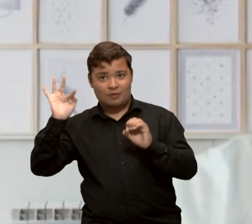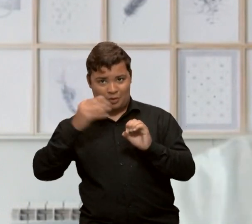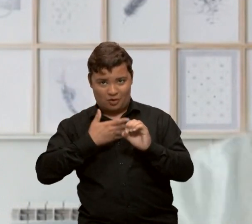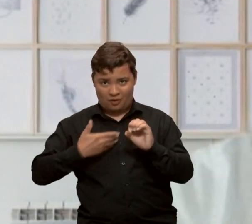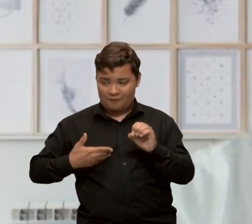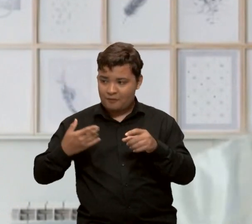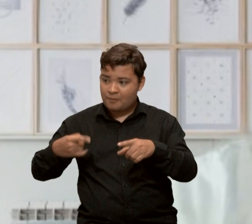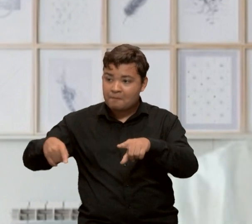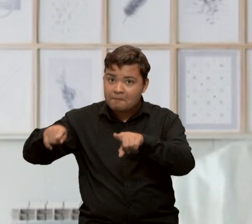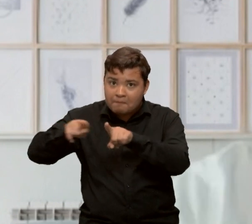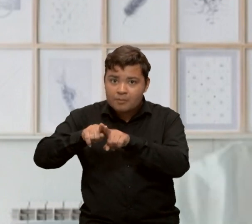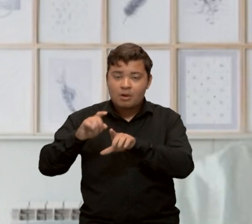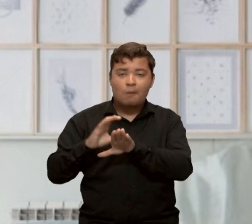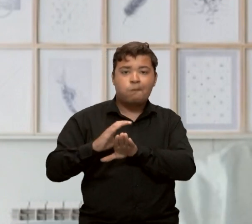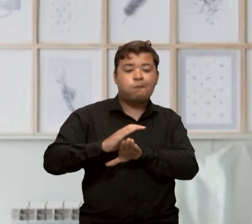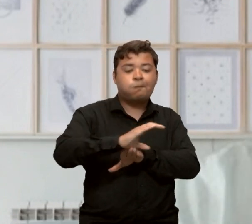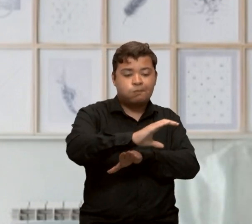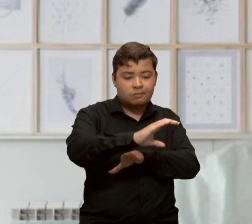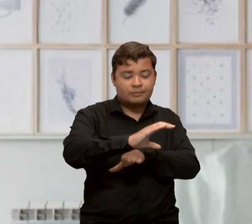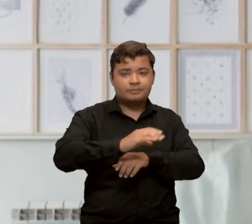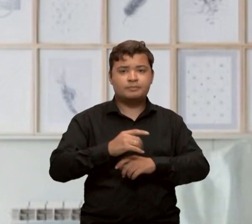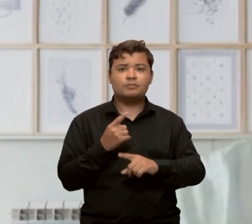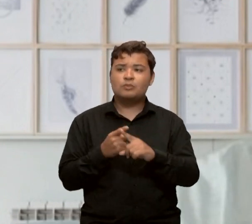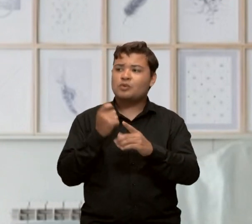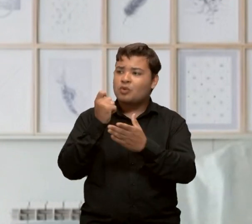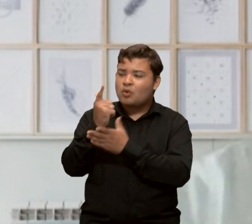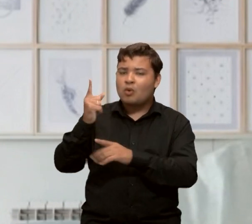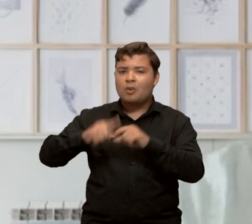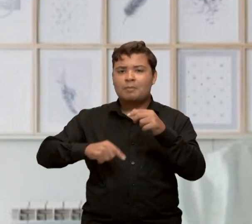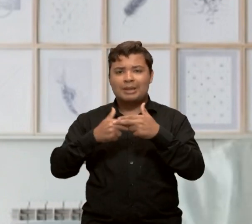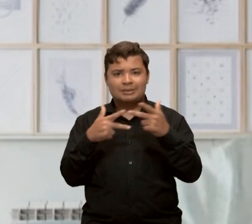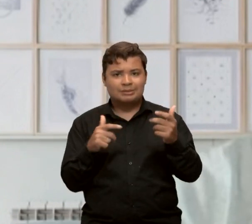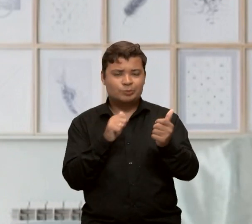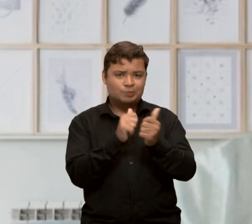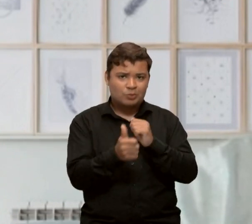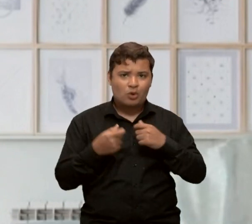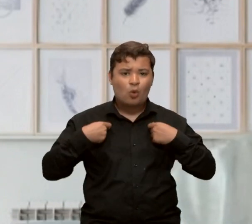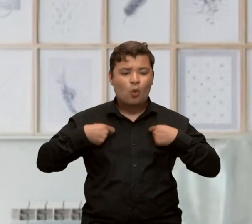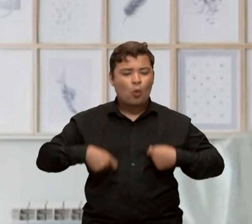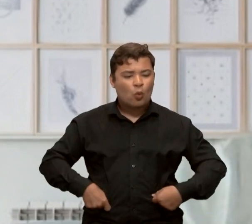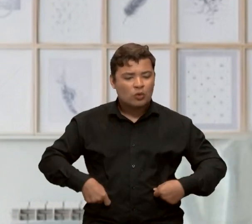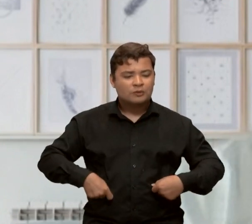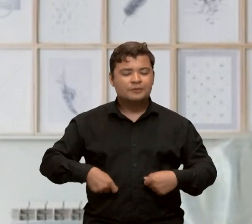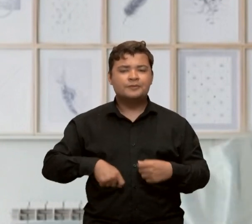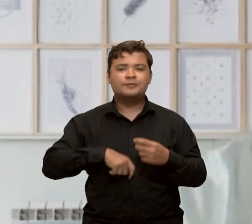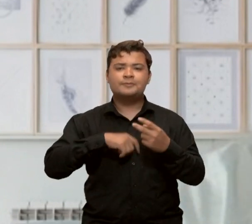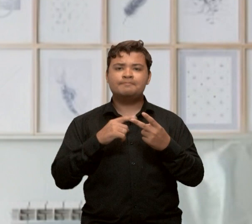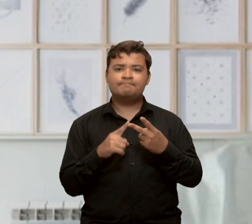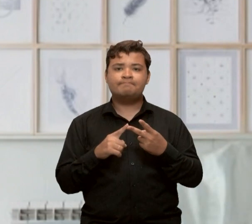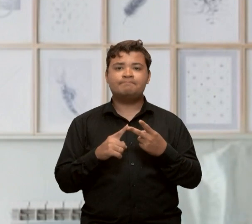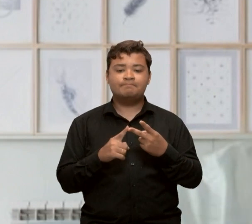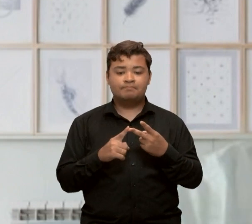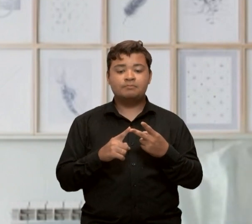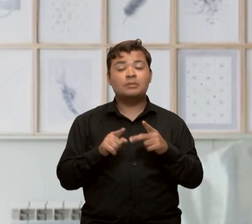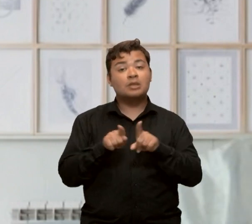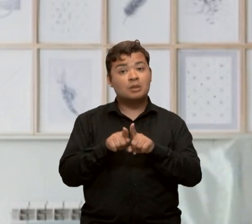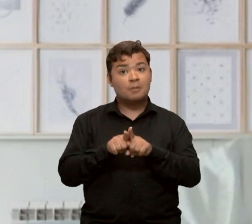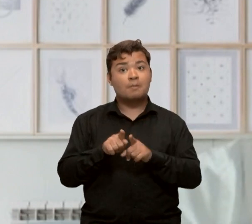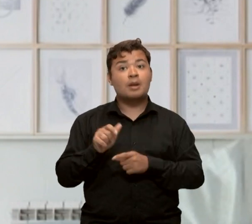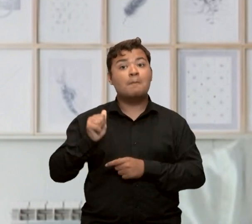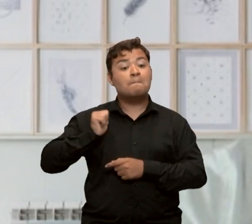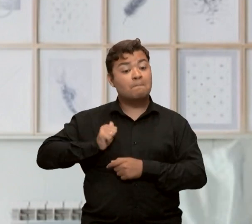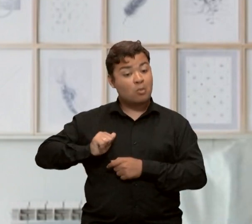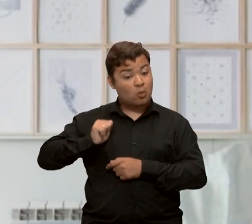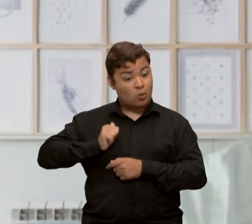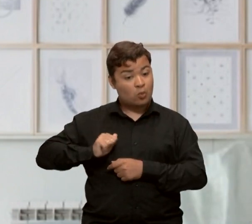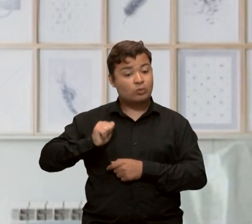que financia o material esportivo, os uniformes, as bolsas, porque nós formamos bolsistas,